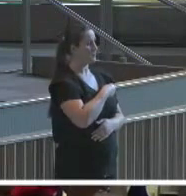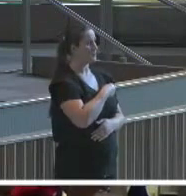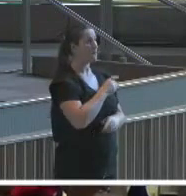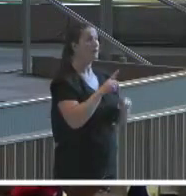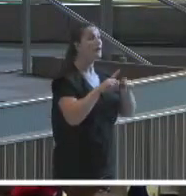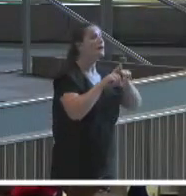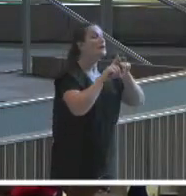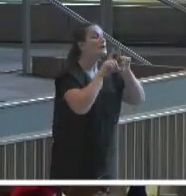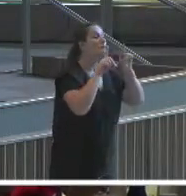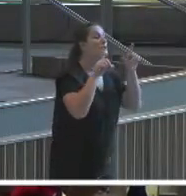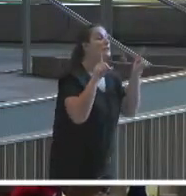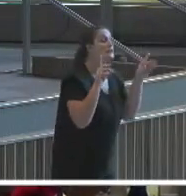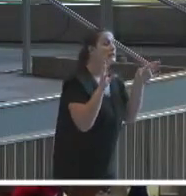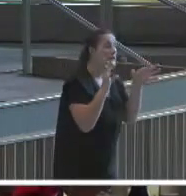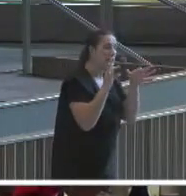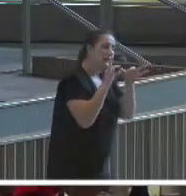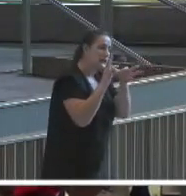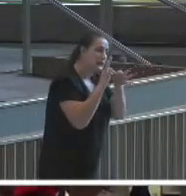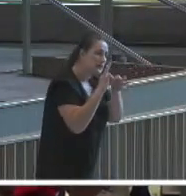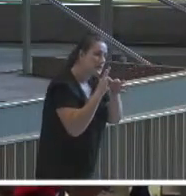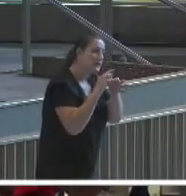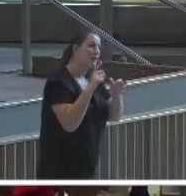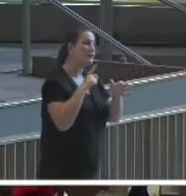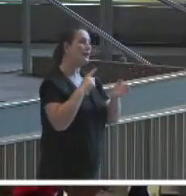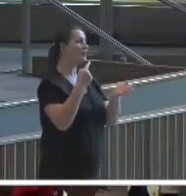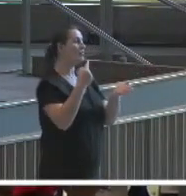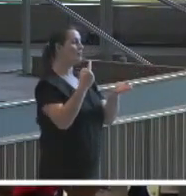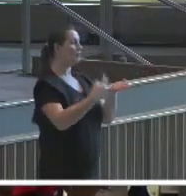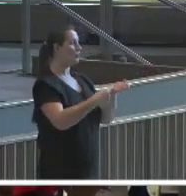Mas nessa aliança tem um compromisso.